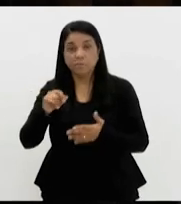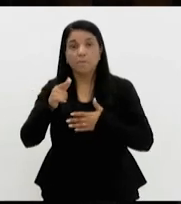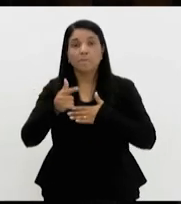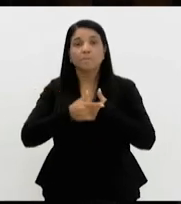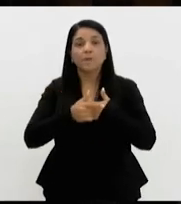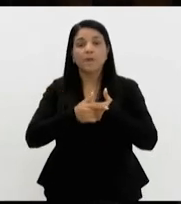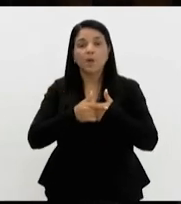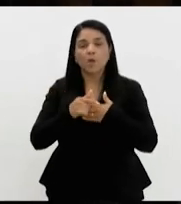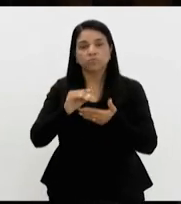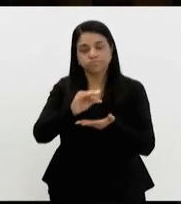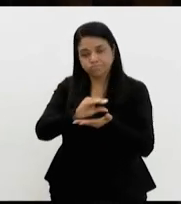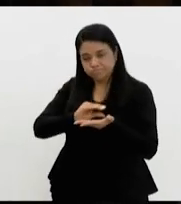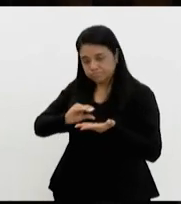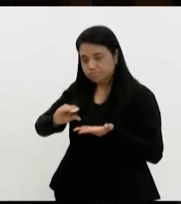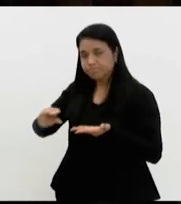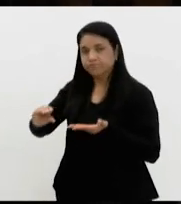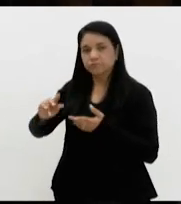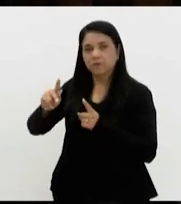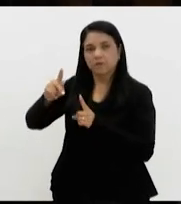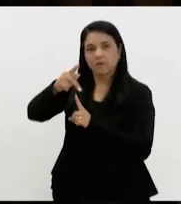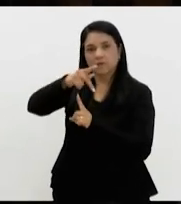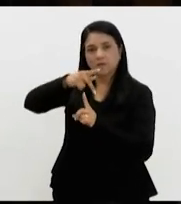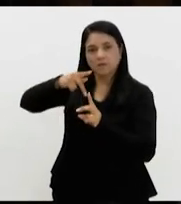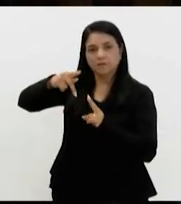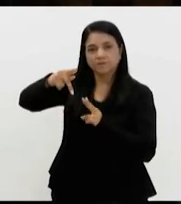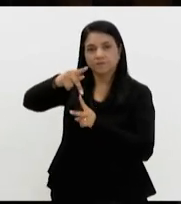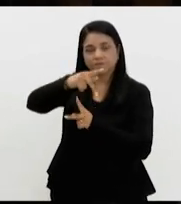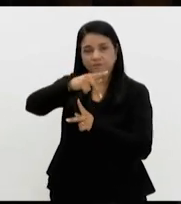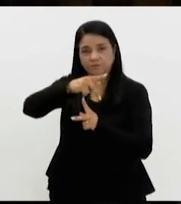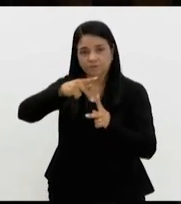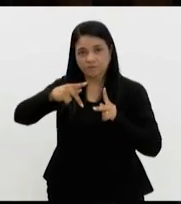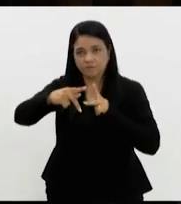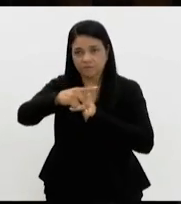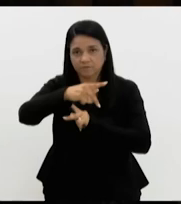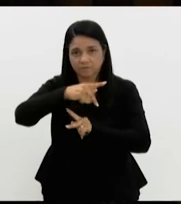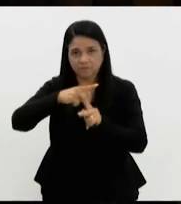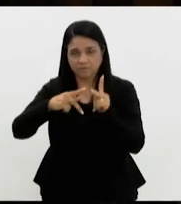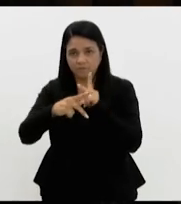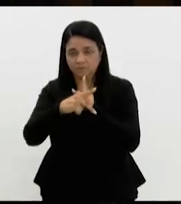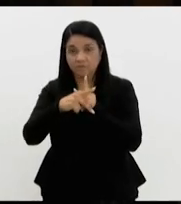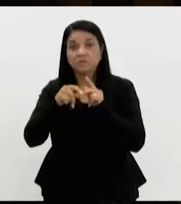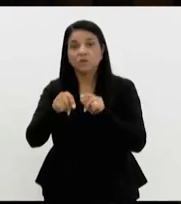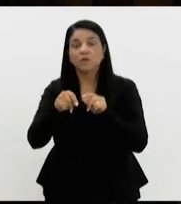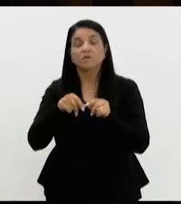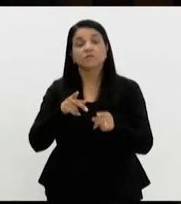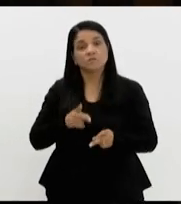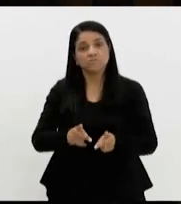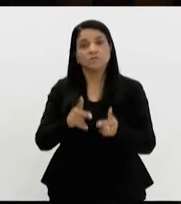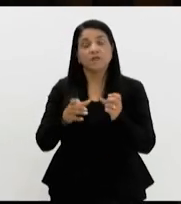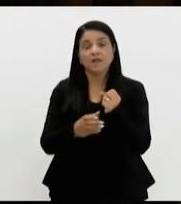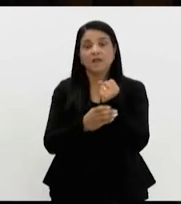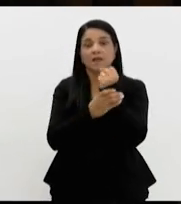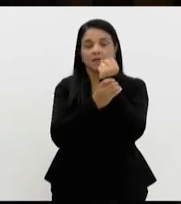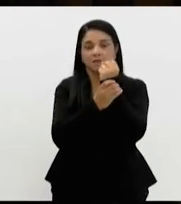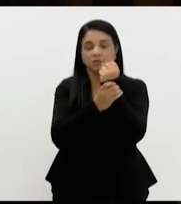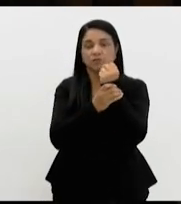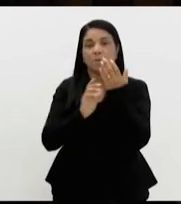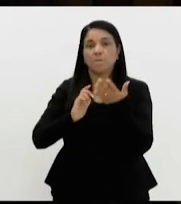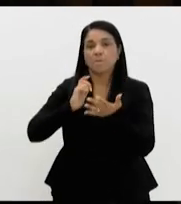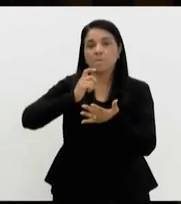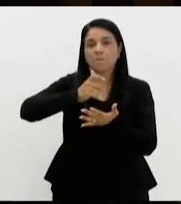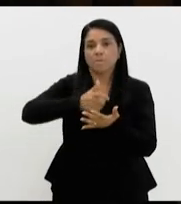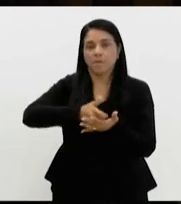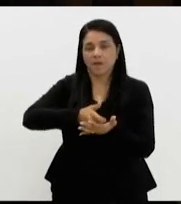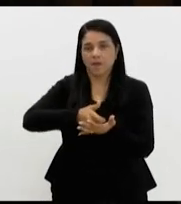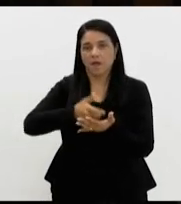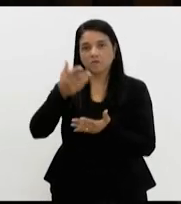Rio Previdência? Em primeiro lugar, eles garantem que o Estado do Rio de Janeiro continue pagando seus aposentados e